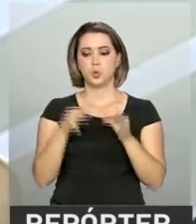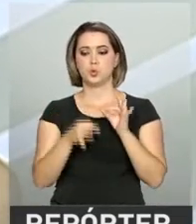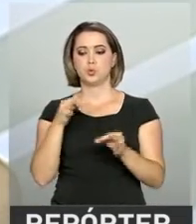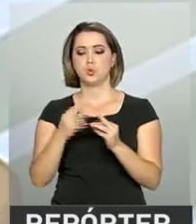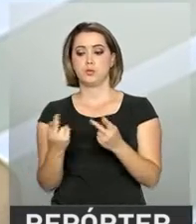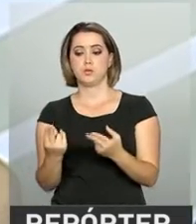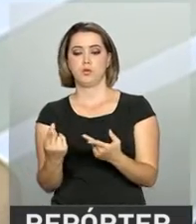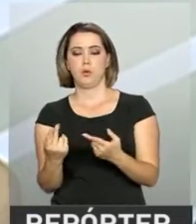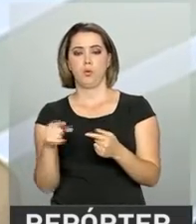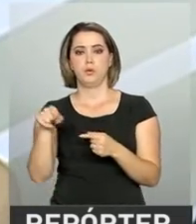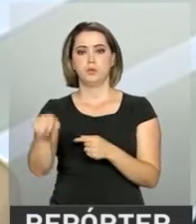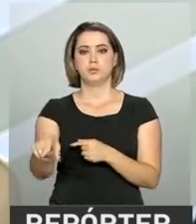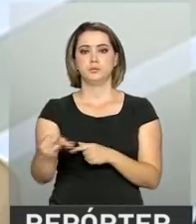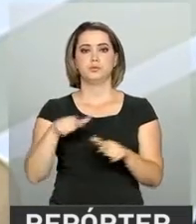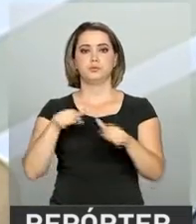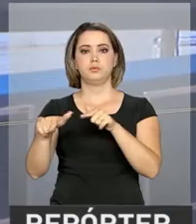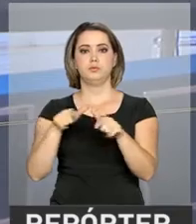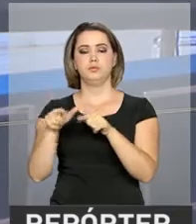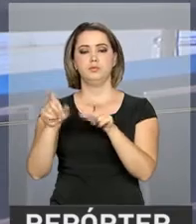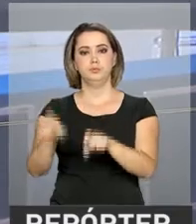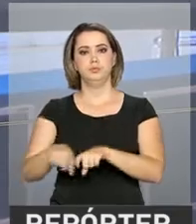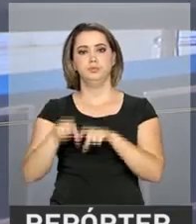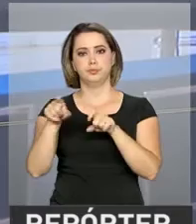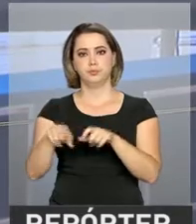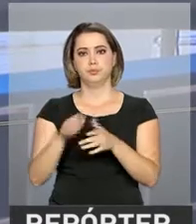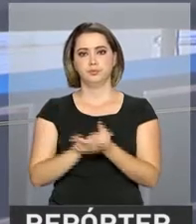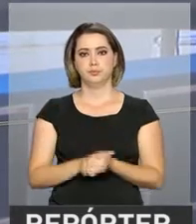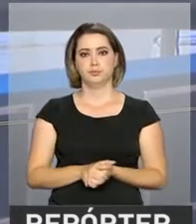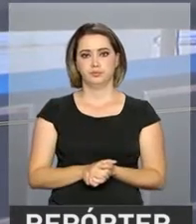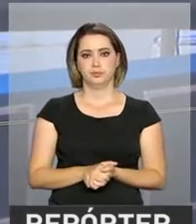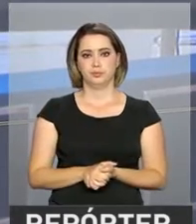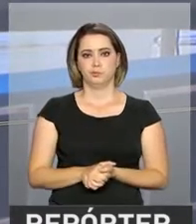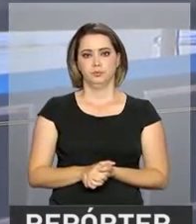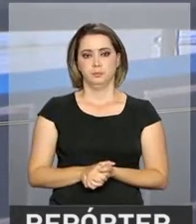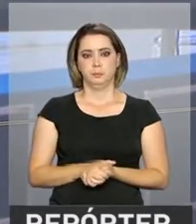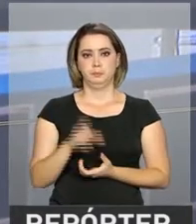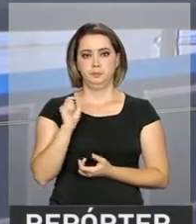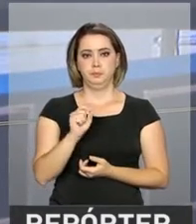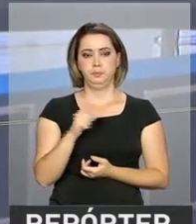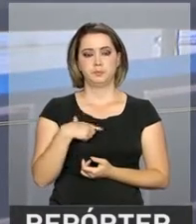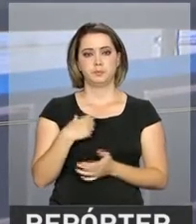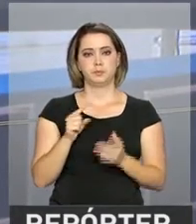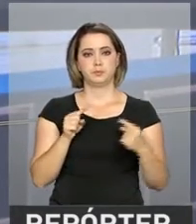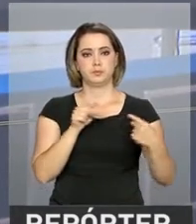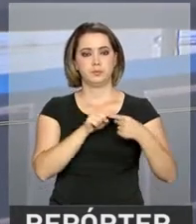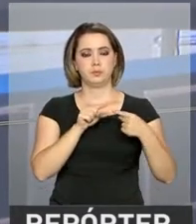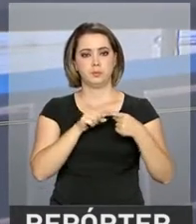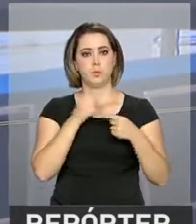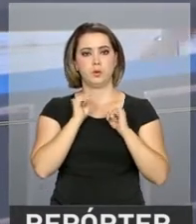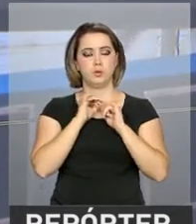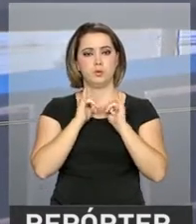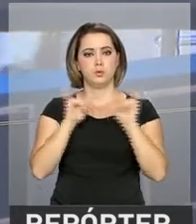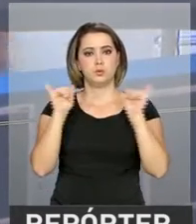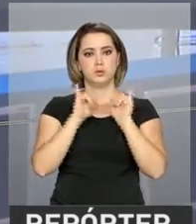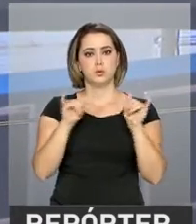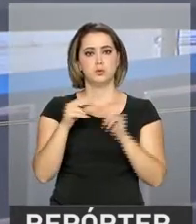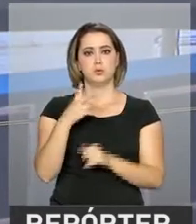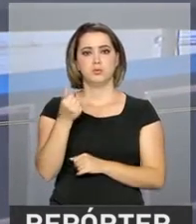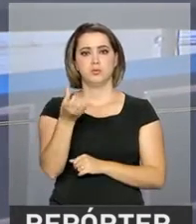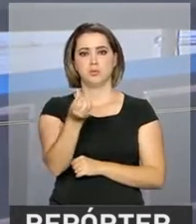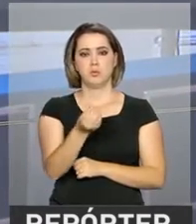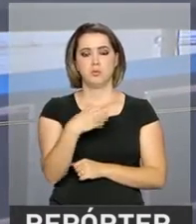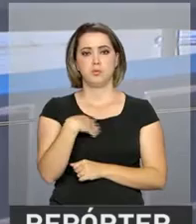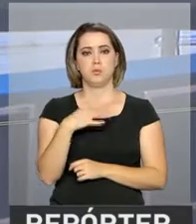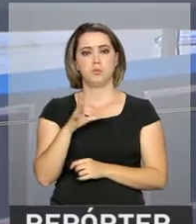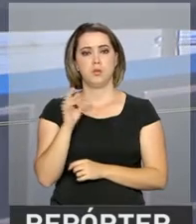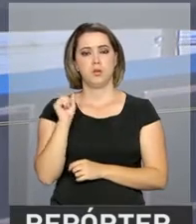mesma forma que ela trabalha ela trata o trabalhador rural e de acordo com os dados divulgados em 2016 a Seguridade